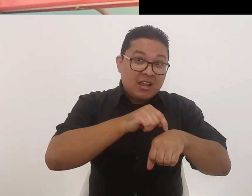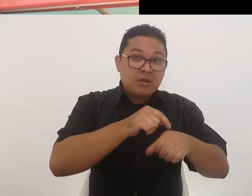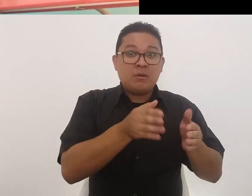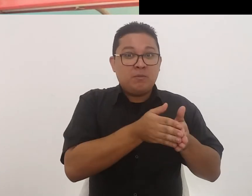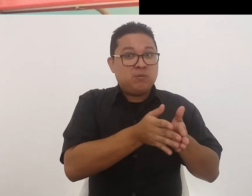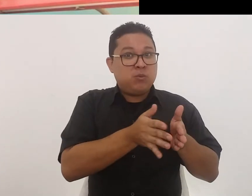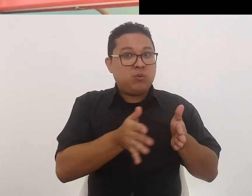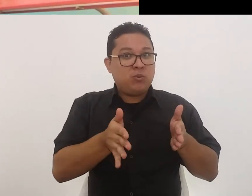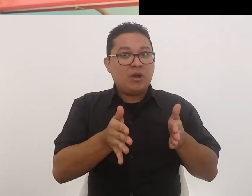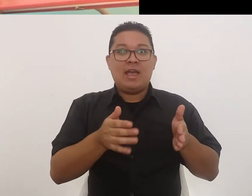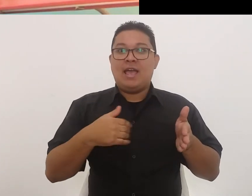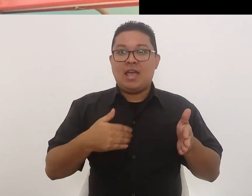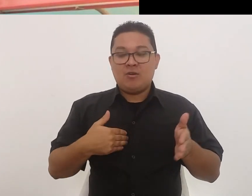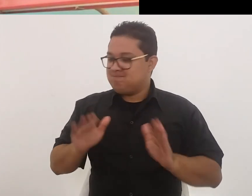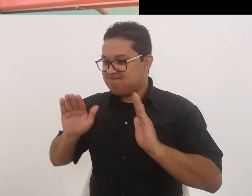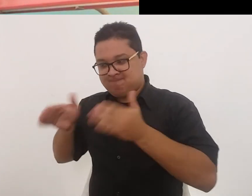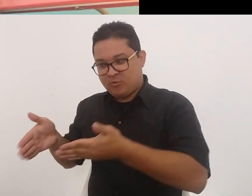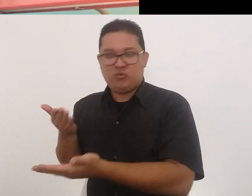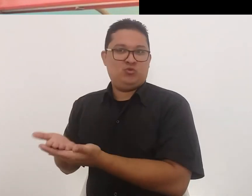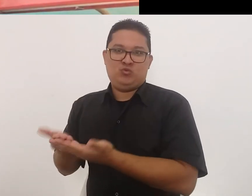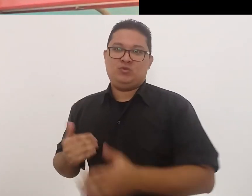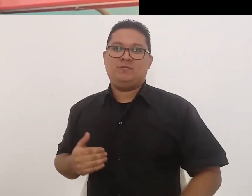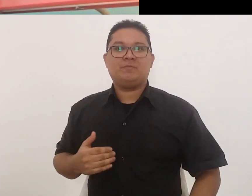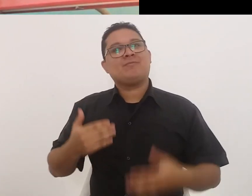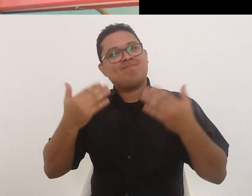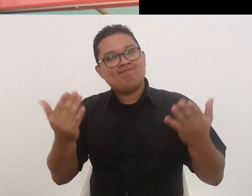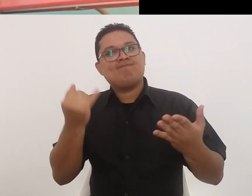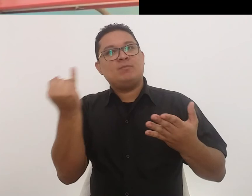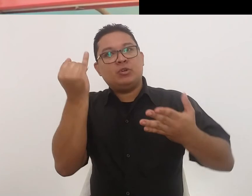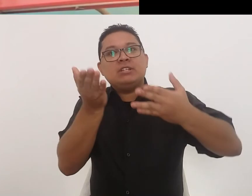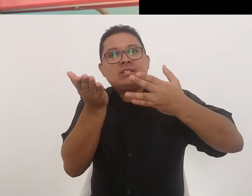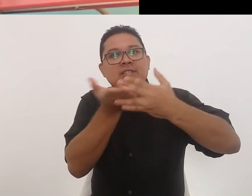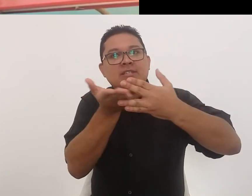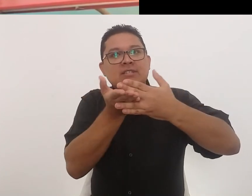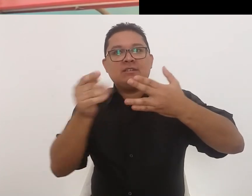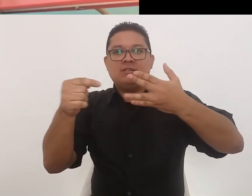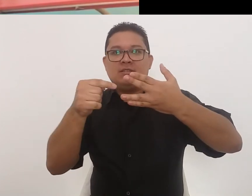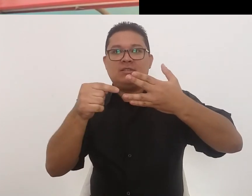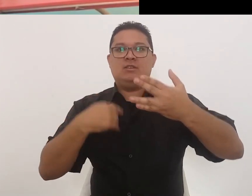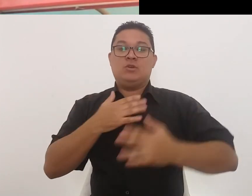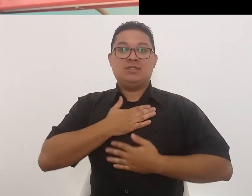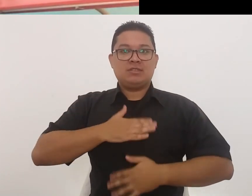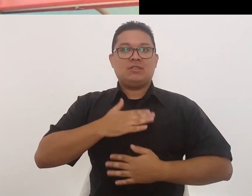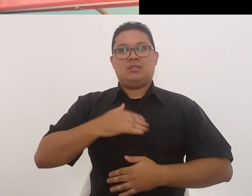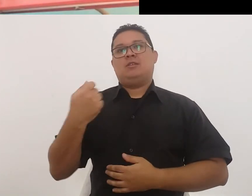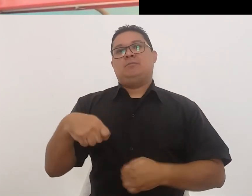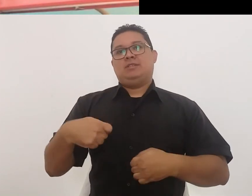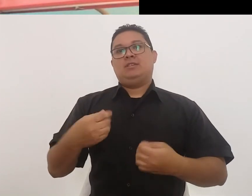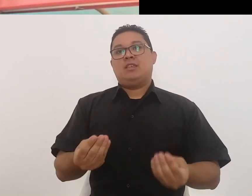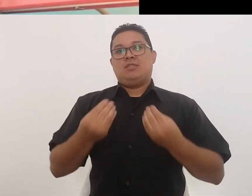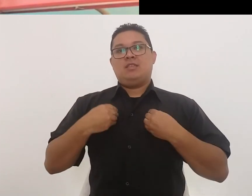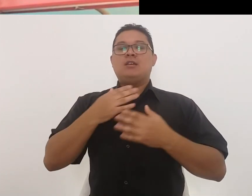outra atividade que não o estudo, tá bom? E aí eu tenho esses intervalos que servem para compensar.